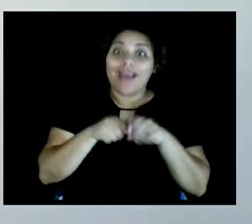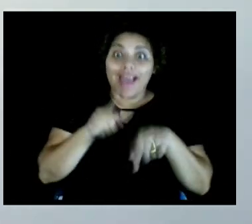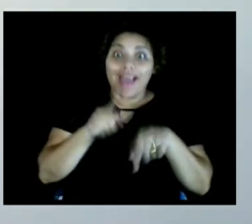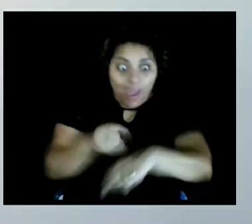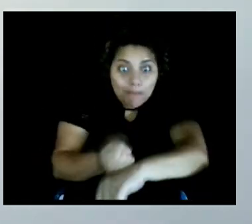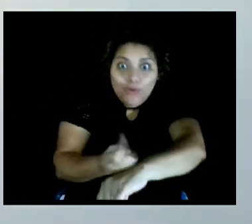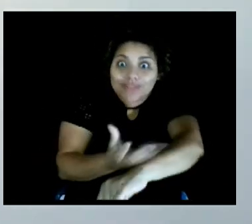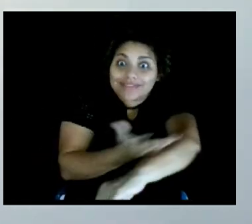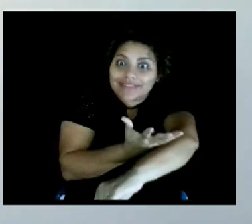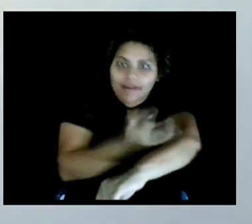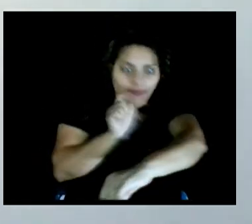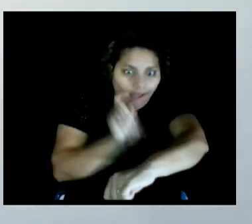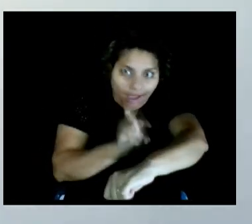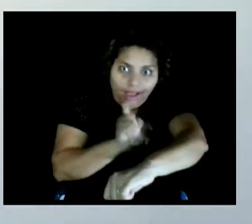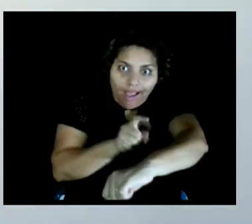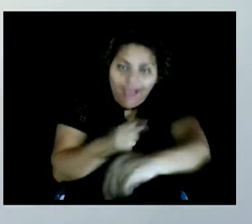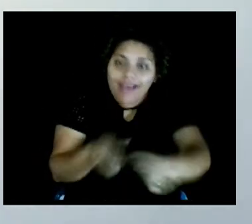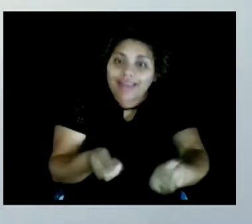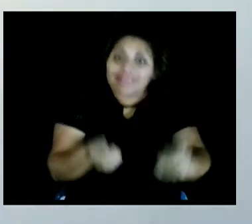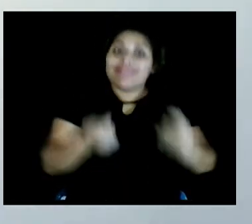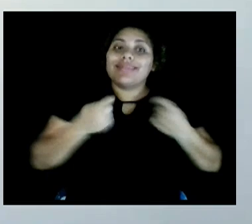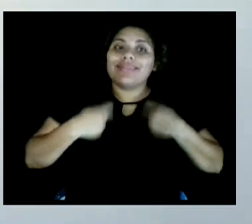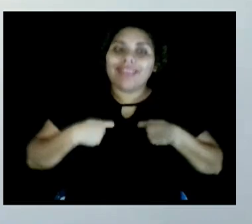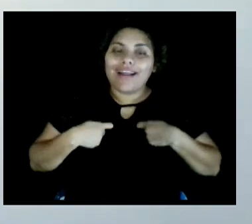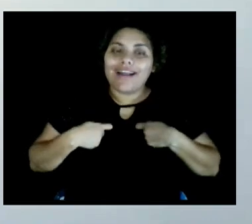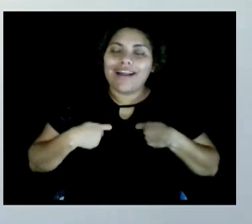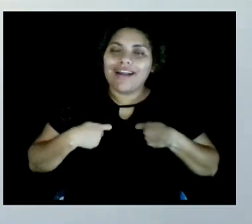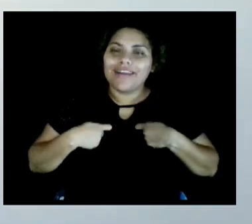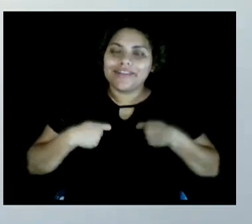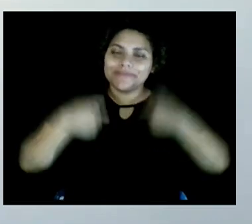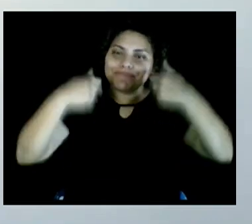gerar como que eu posso colocar? Essa